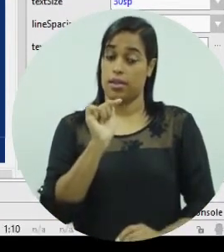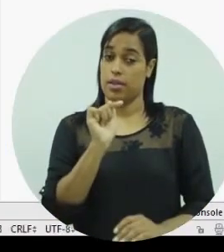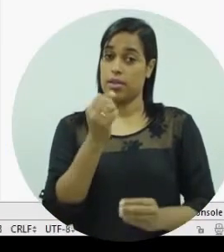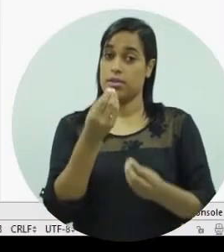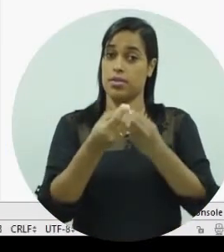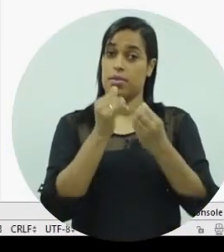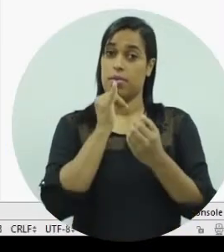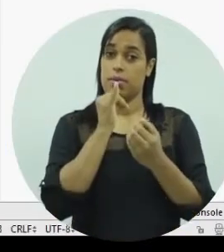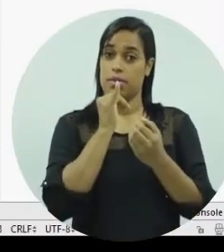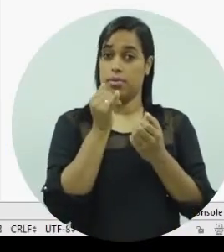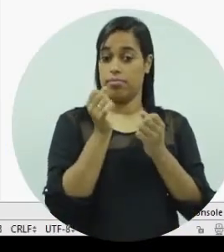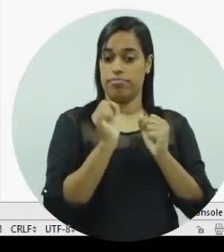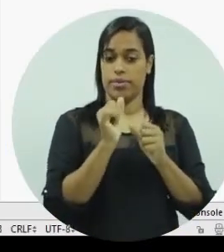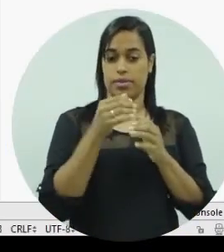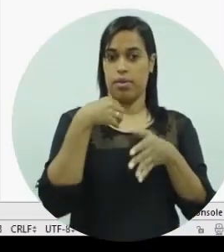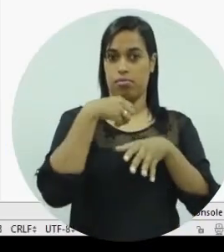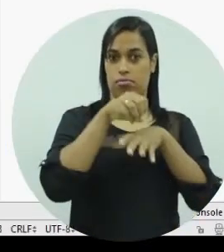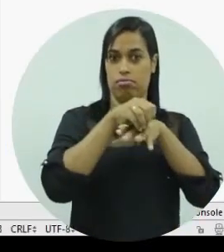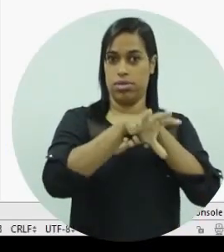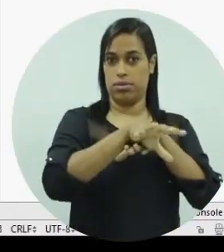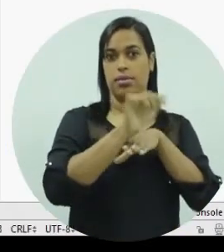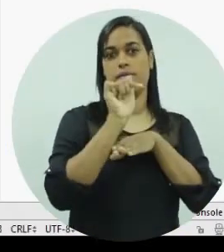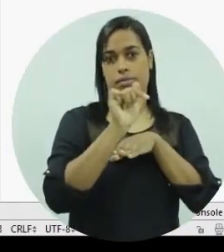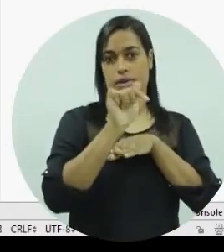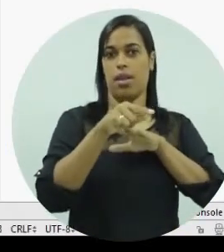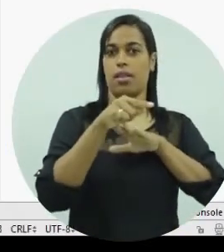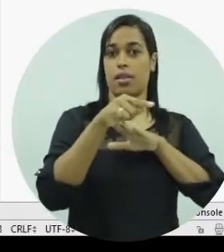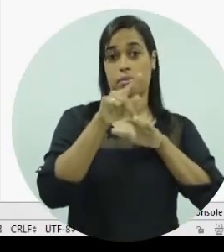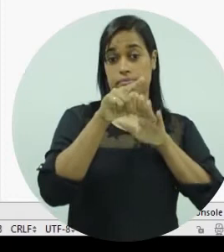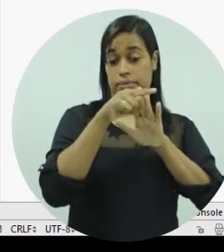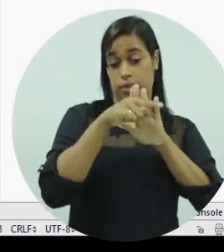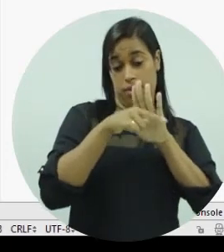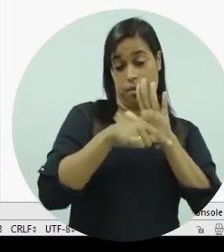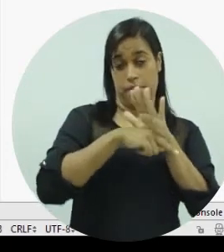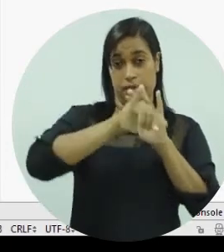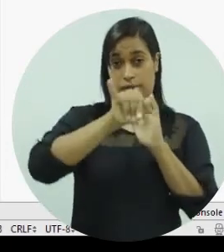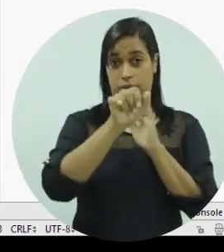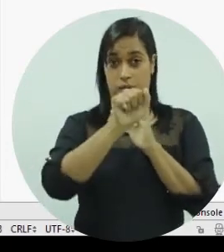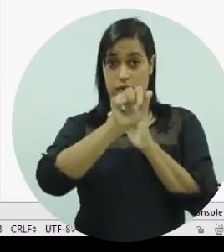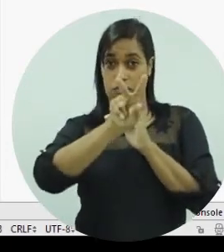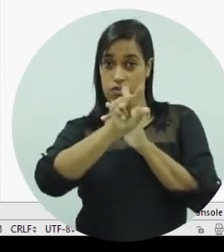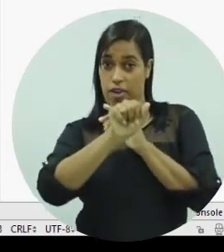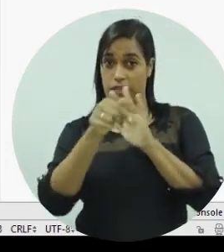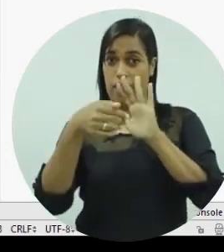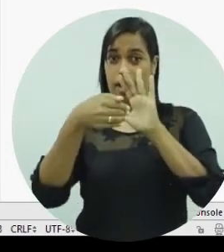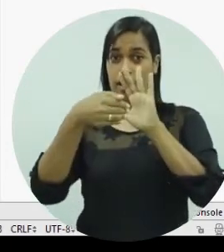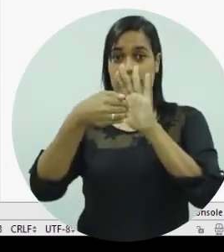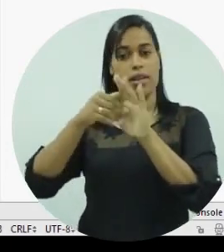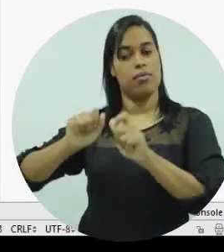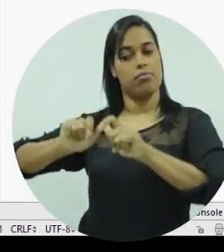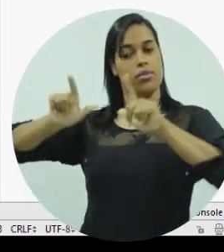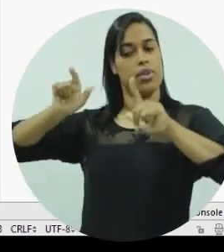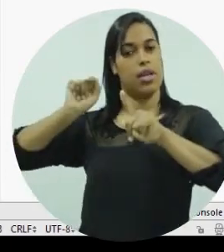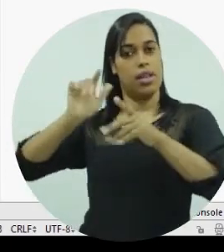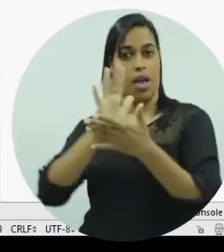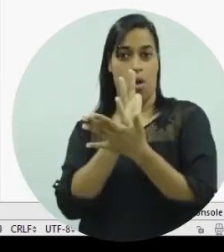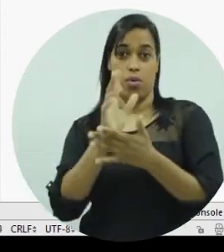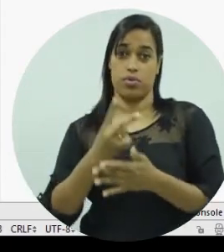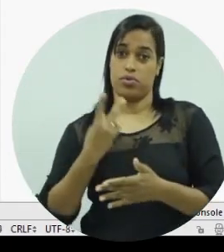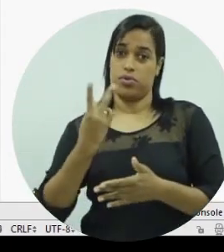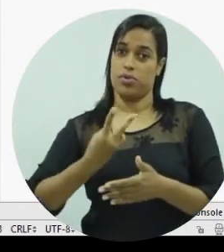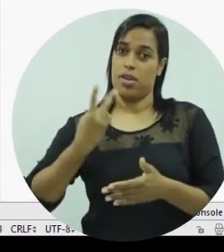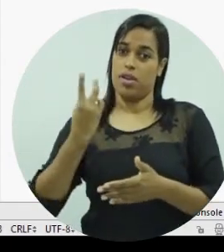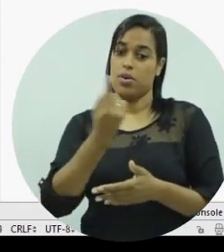Dessa forma, podemos enviar da programação Java para a tela os valores